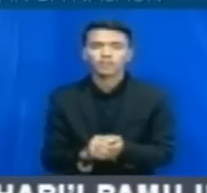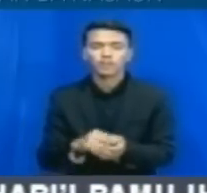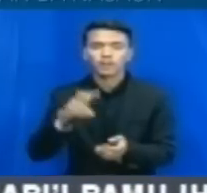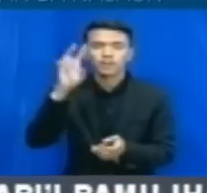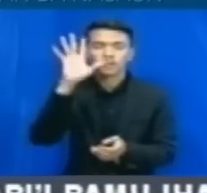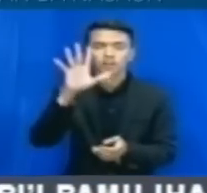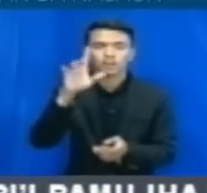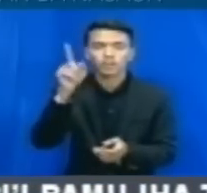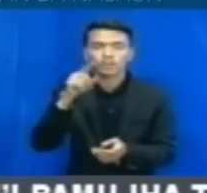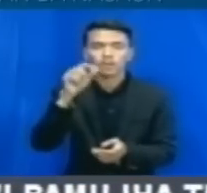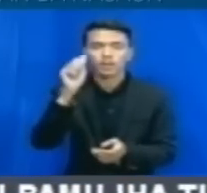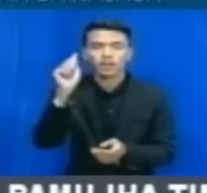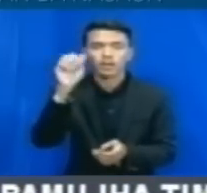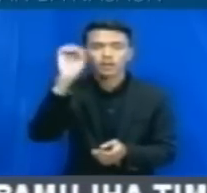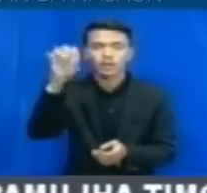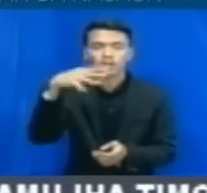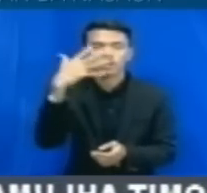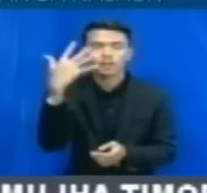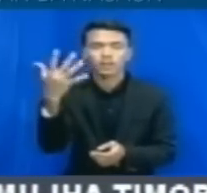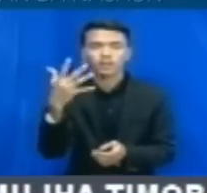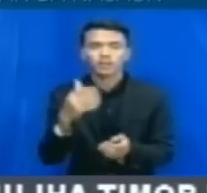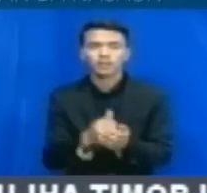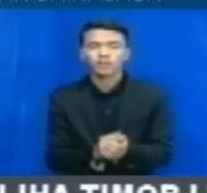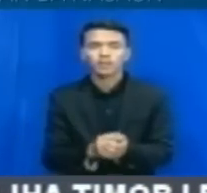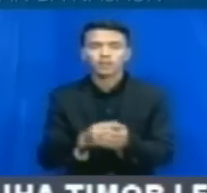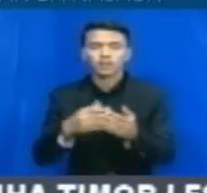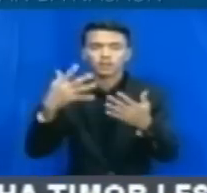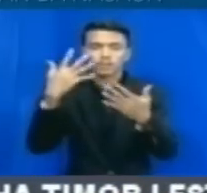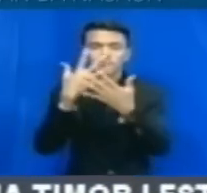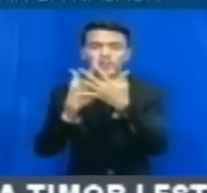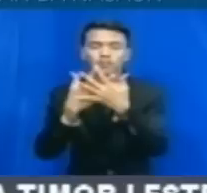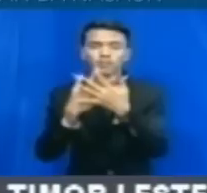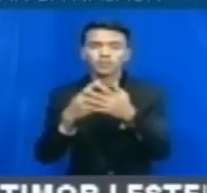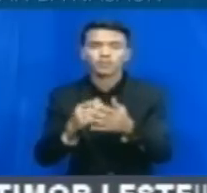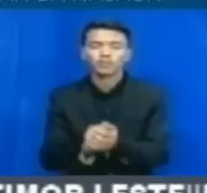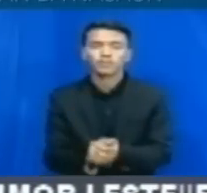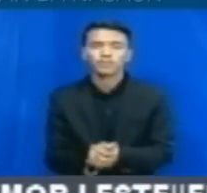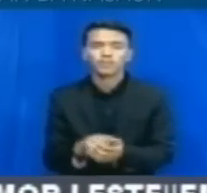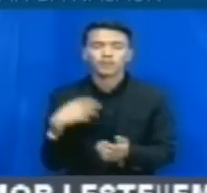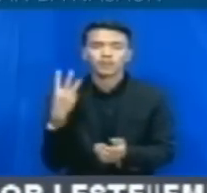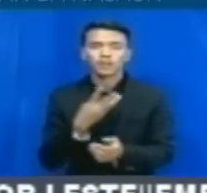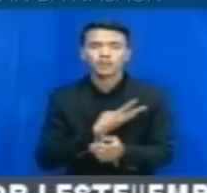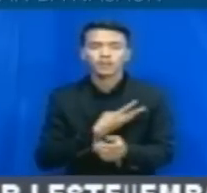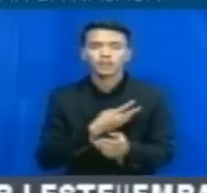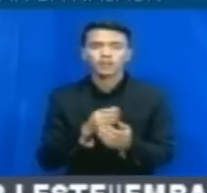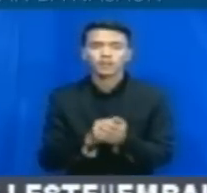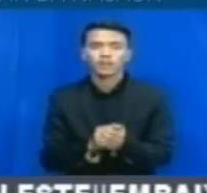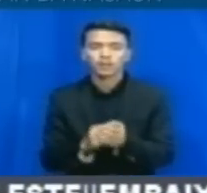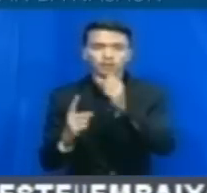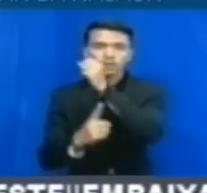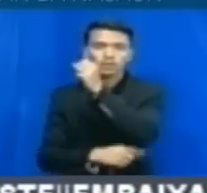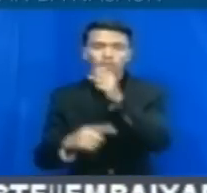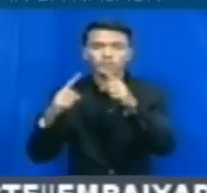15 quando 5 a 15 claro né tem que aplica pena prisão preventiva agora se ita imputa pena né